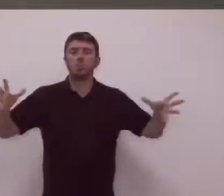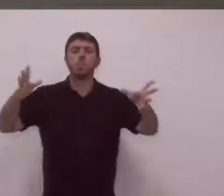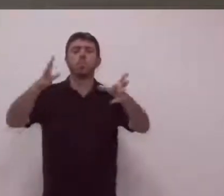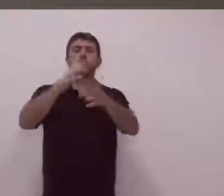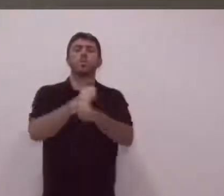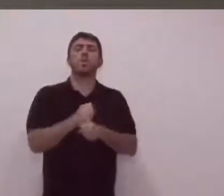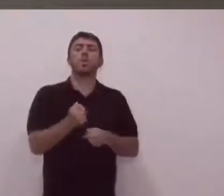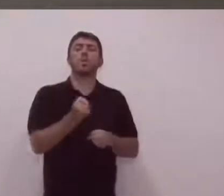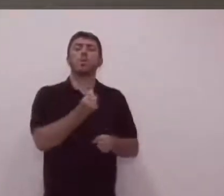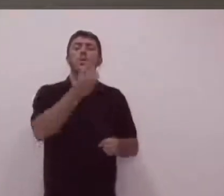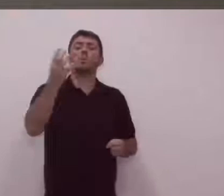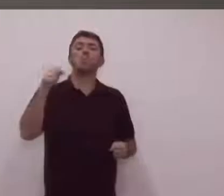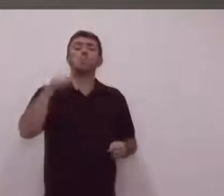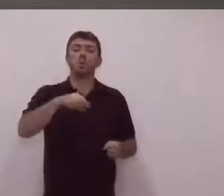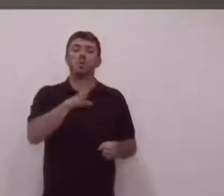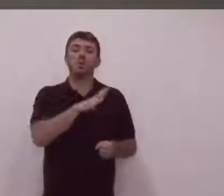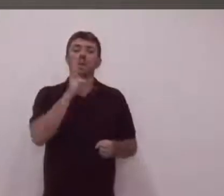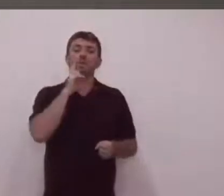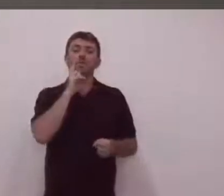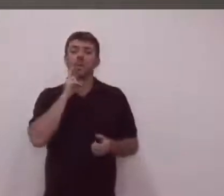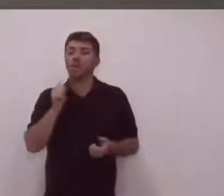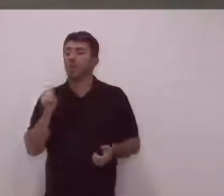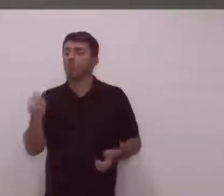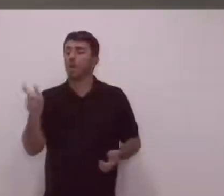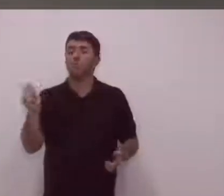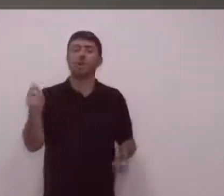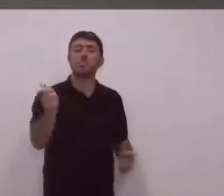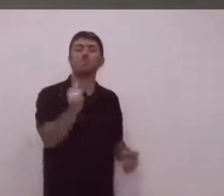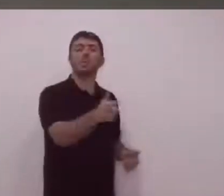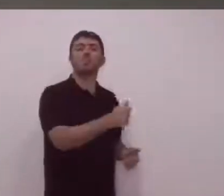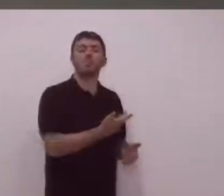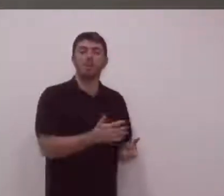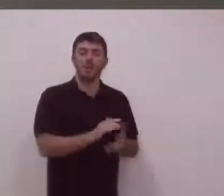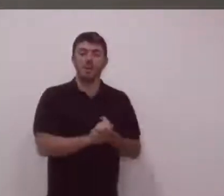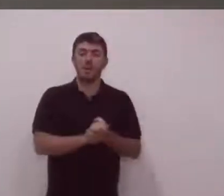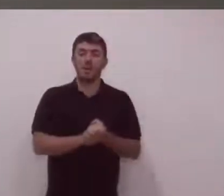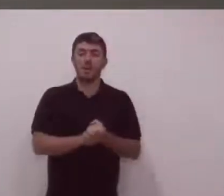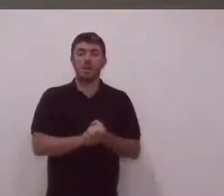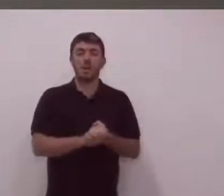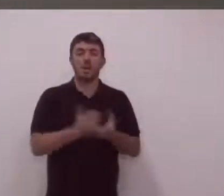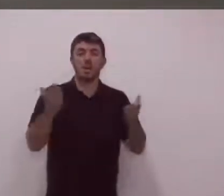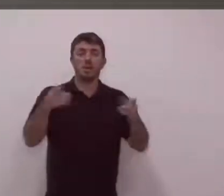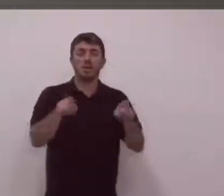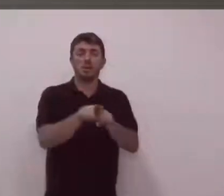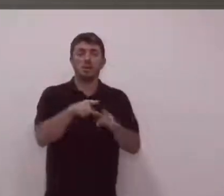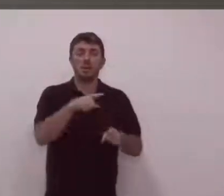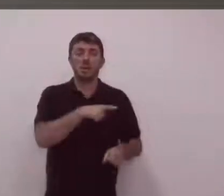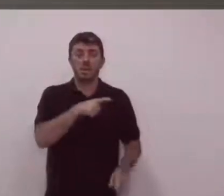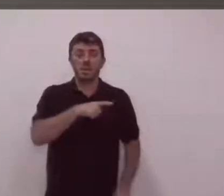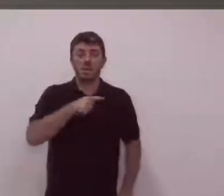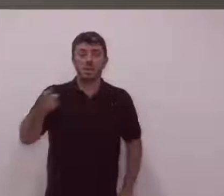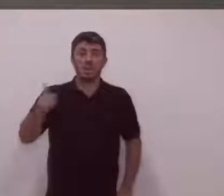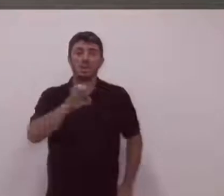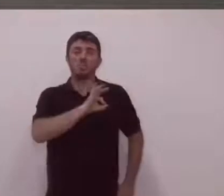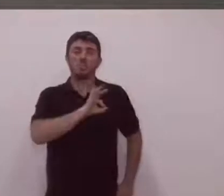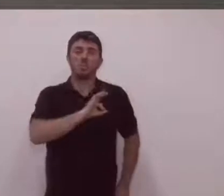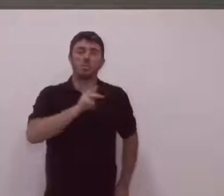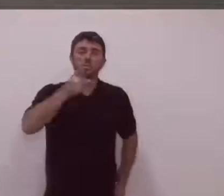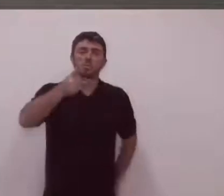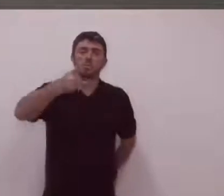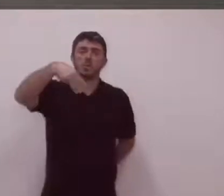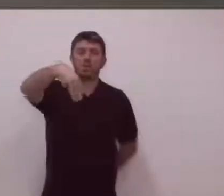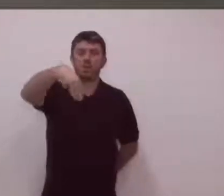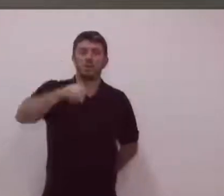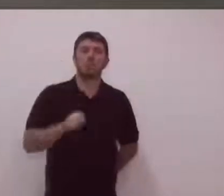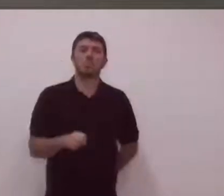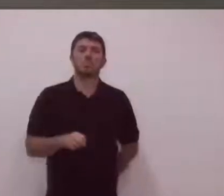representa isso por ano e daí a gente tem a polícia militar que a gente desde que eu fui vereador lá atrás há quase de anos a primeira vez a